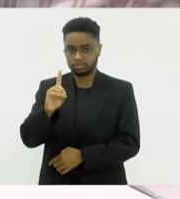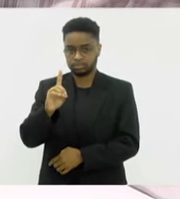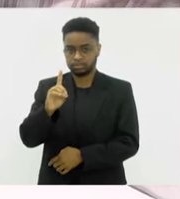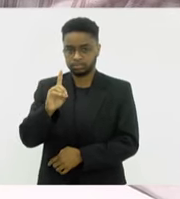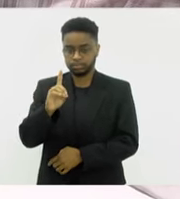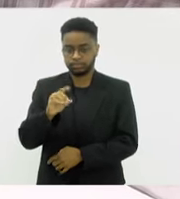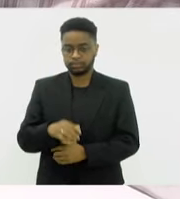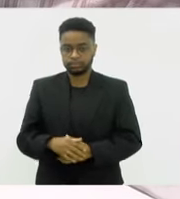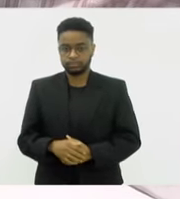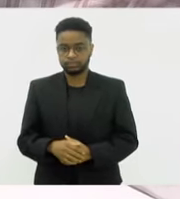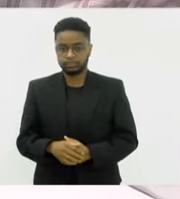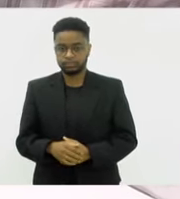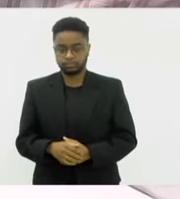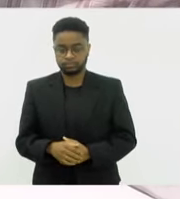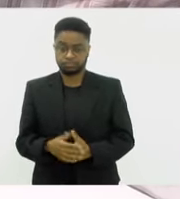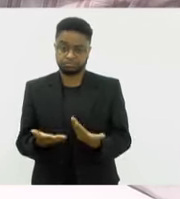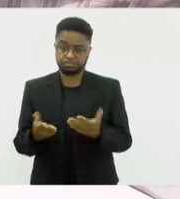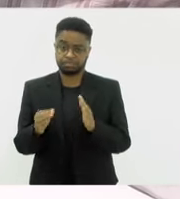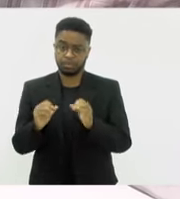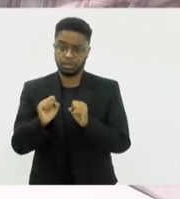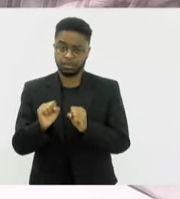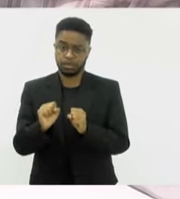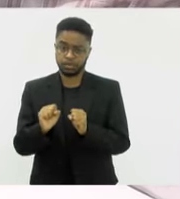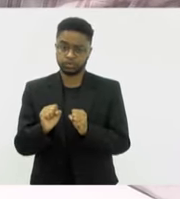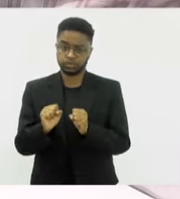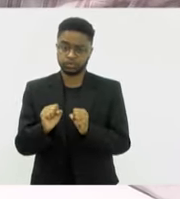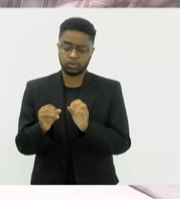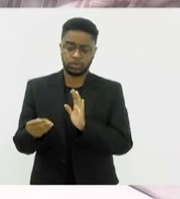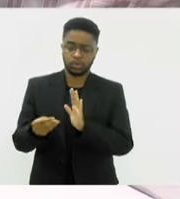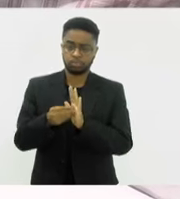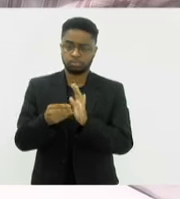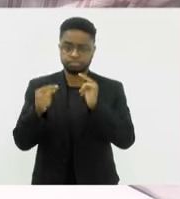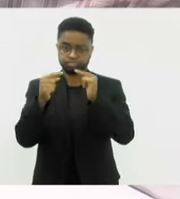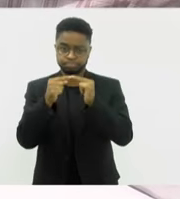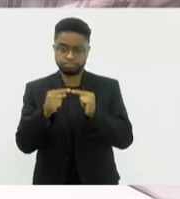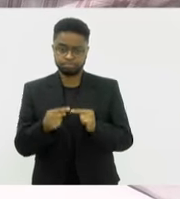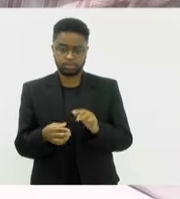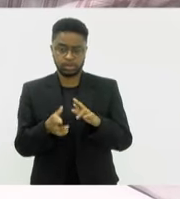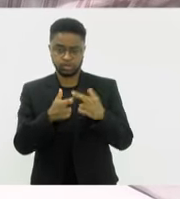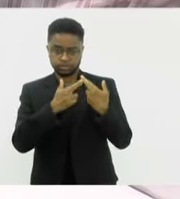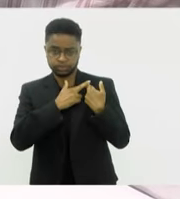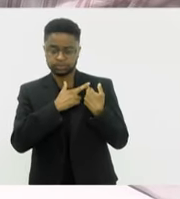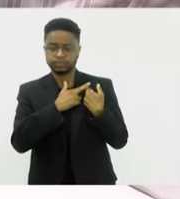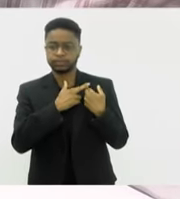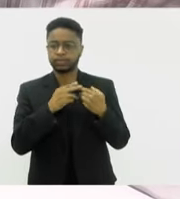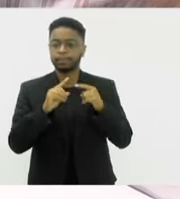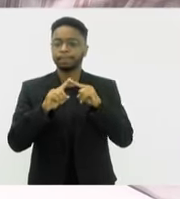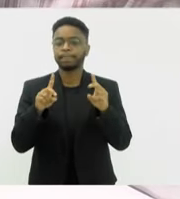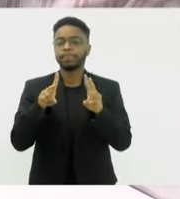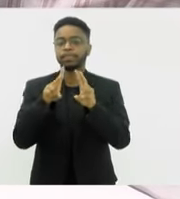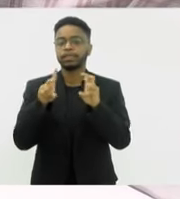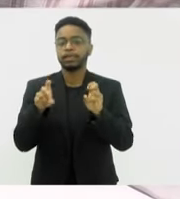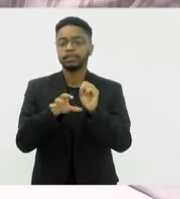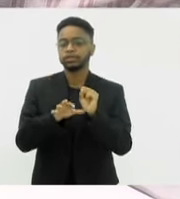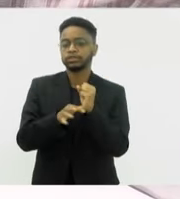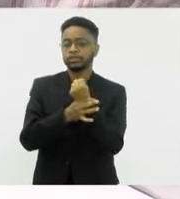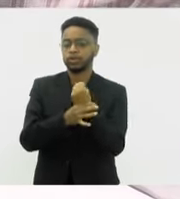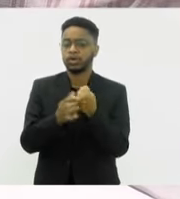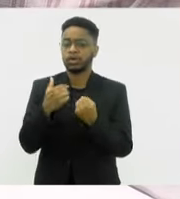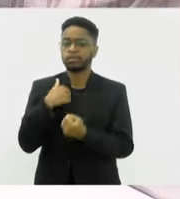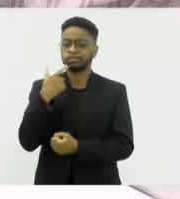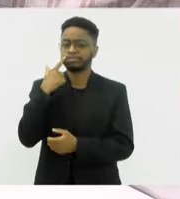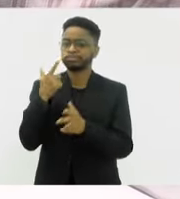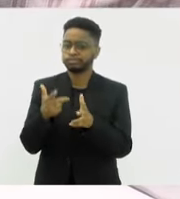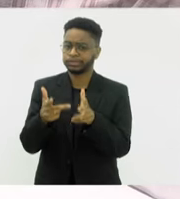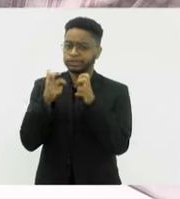que passa a ser, portanto, de corresponsabilidade, a questão da segurança eu até vejo, mas